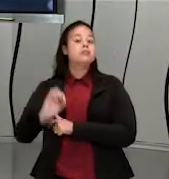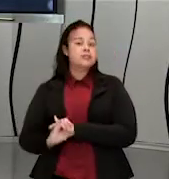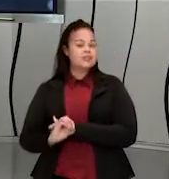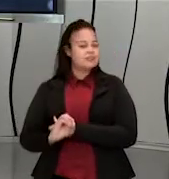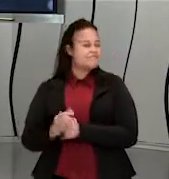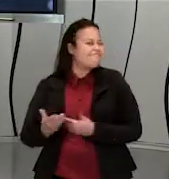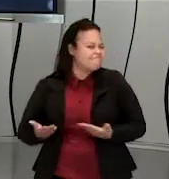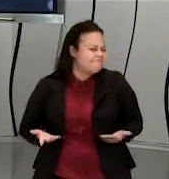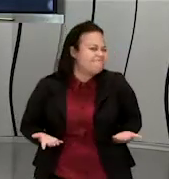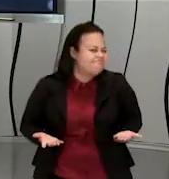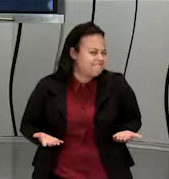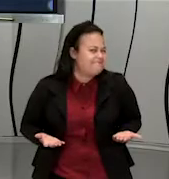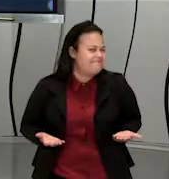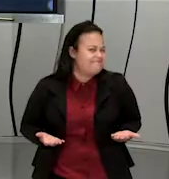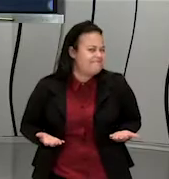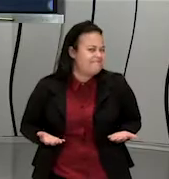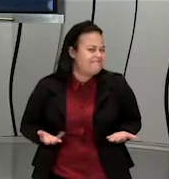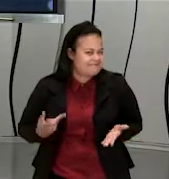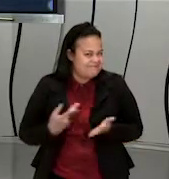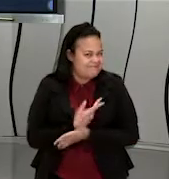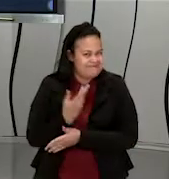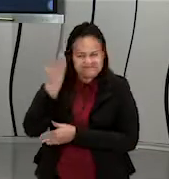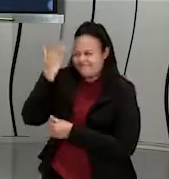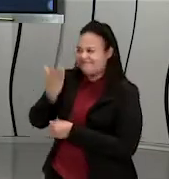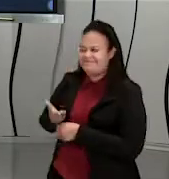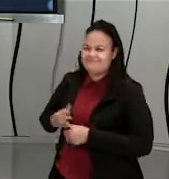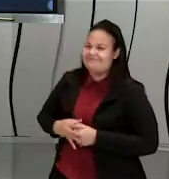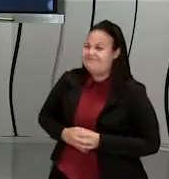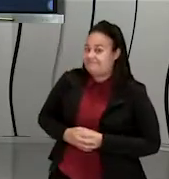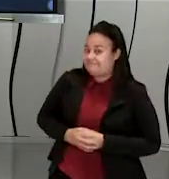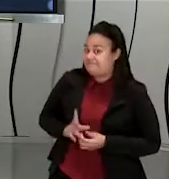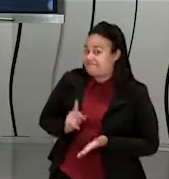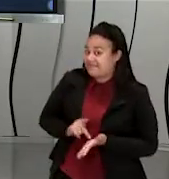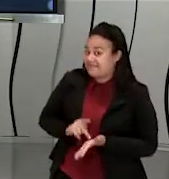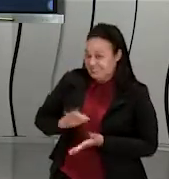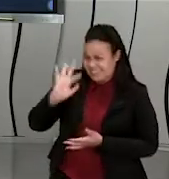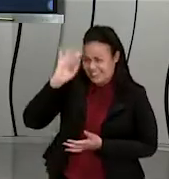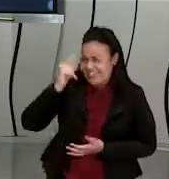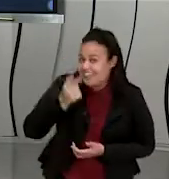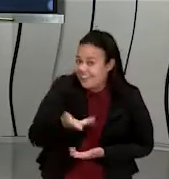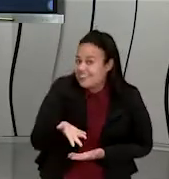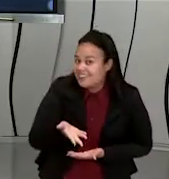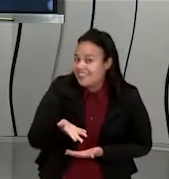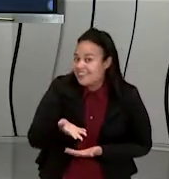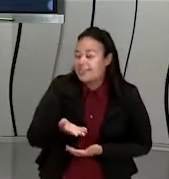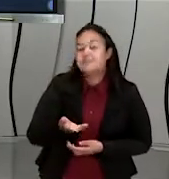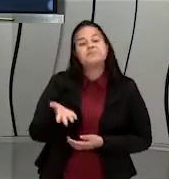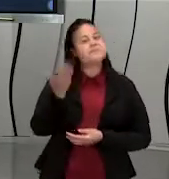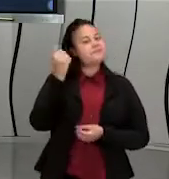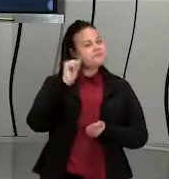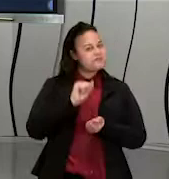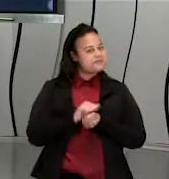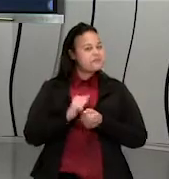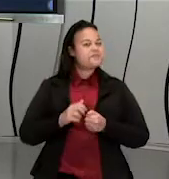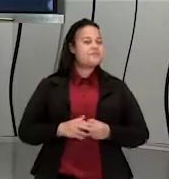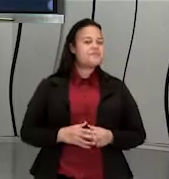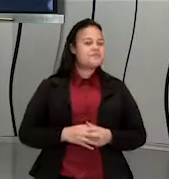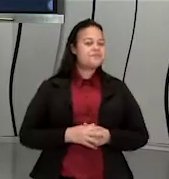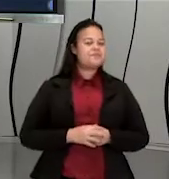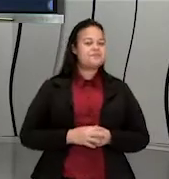Será que é isso que acontece na verdade? Você acha que acontece isso? Então vamos lá.